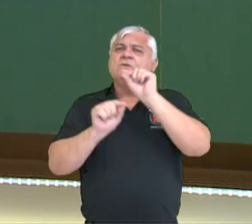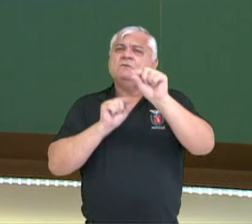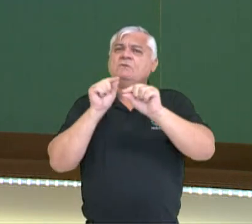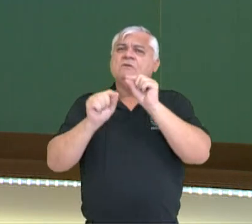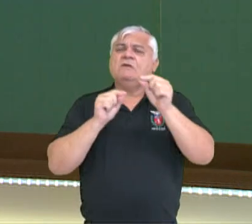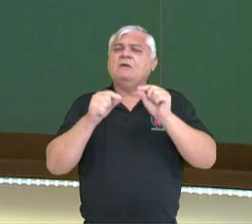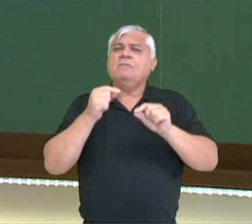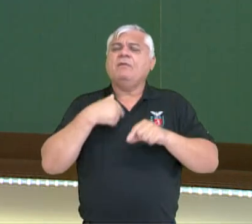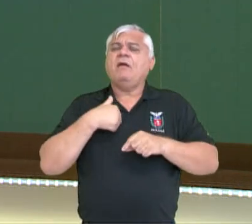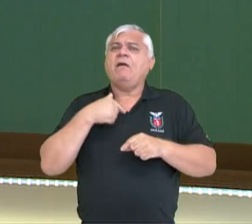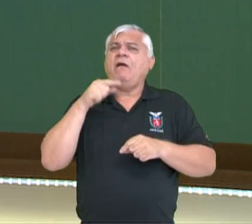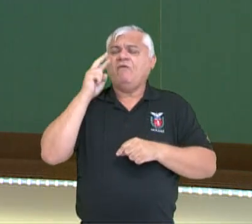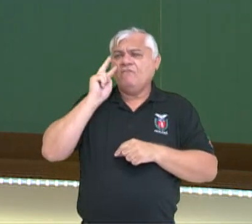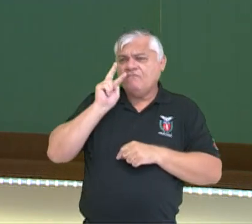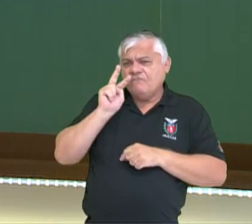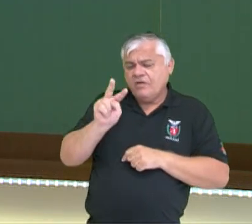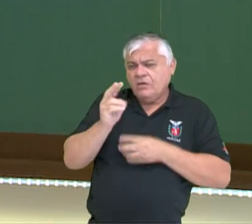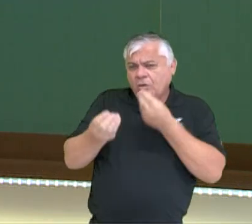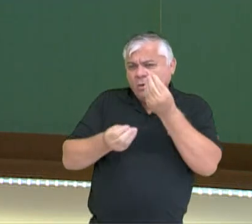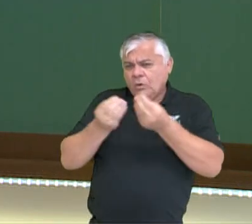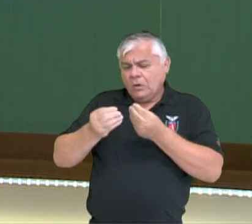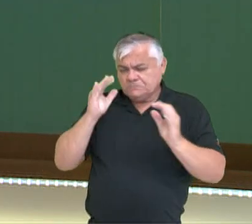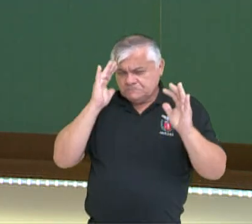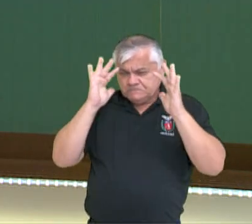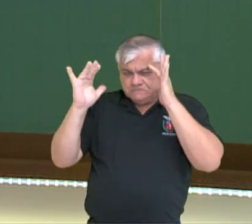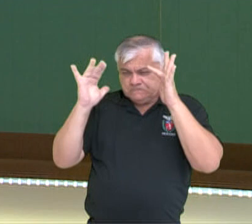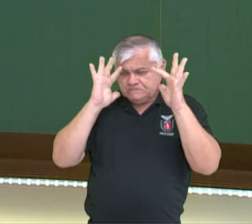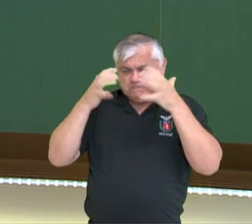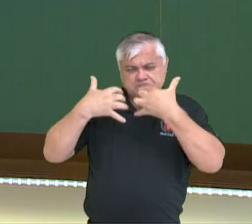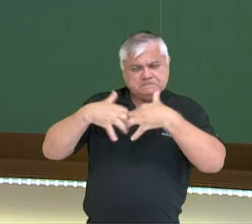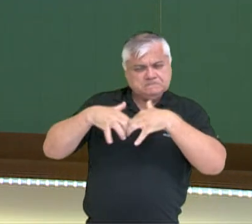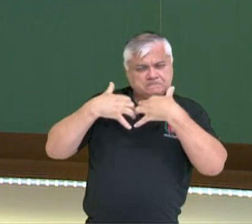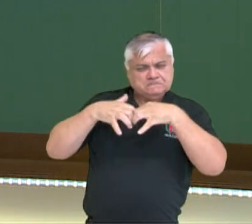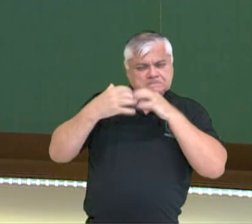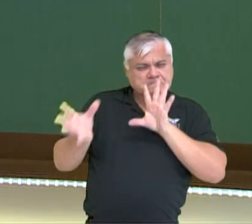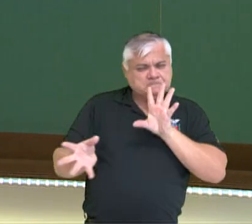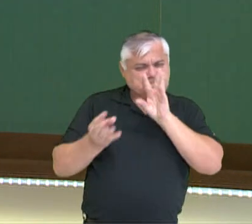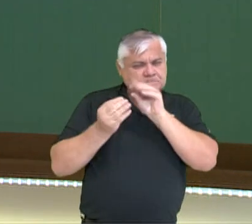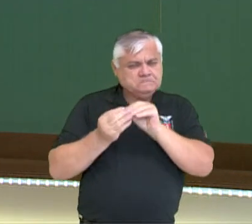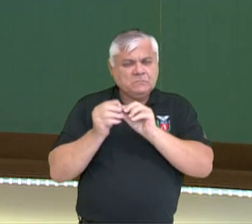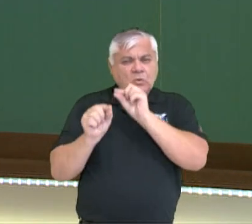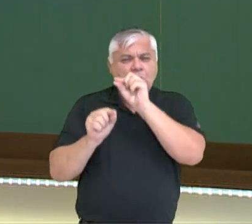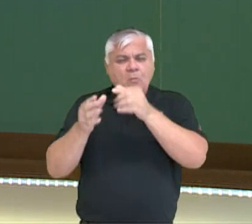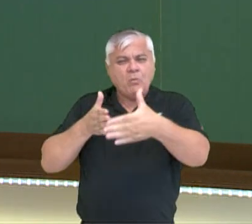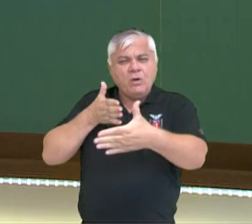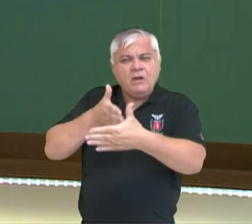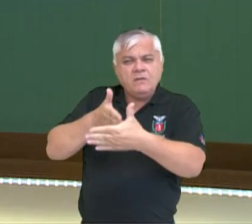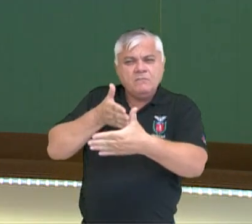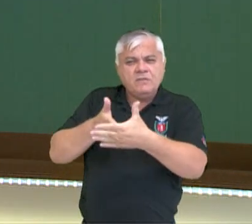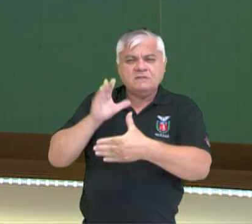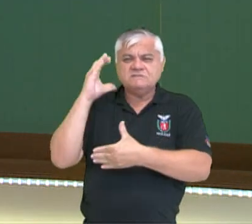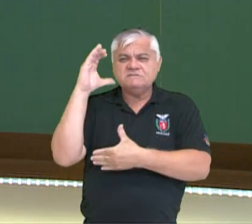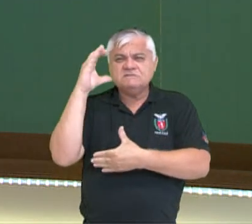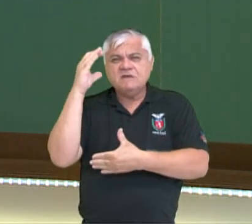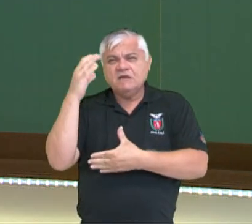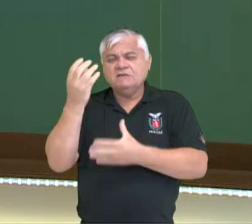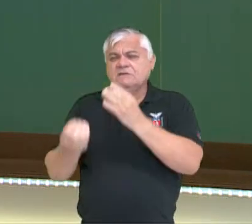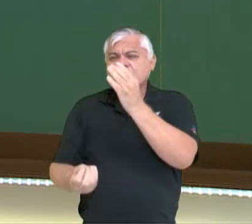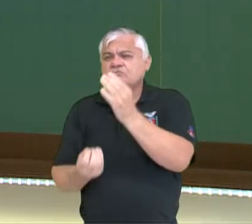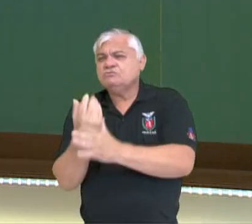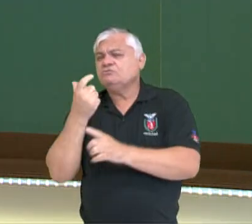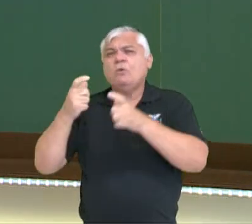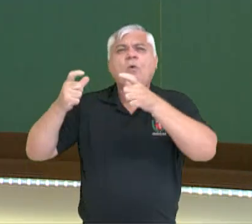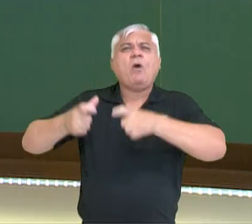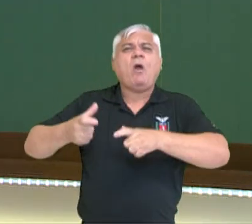tentar interpretar, refletir sobre os limites da ciência, da onde surge a ciência, quais